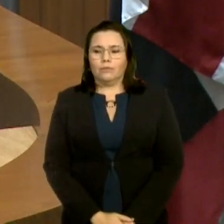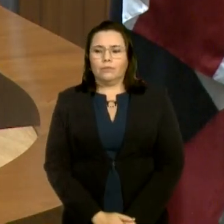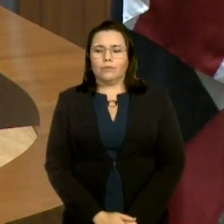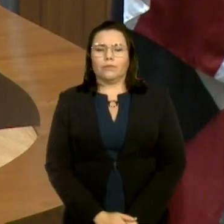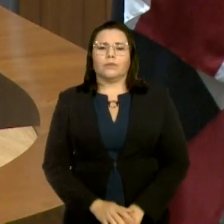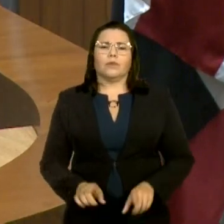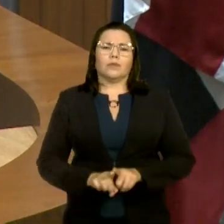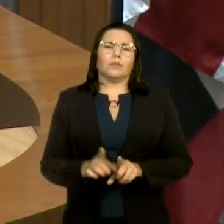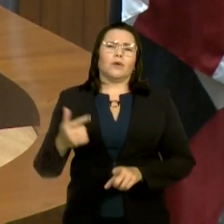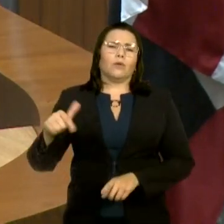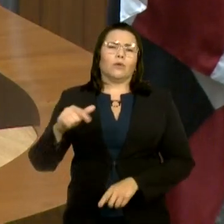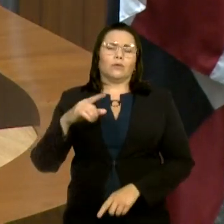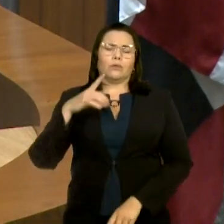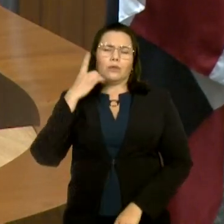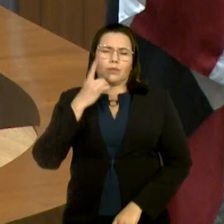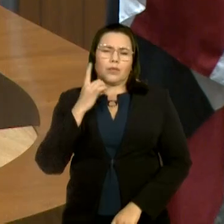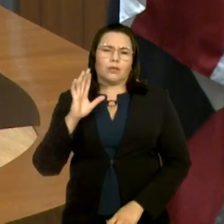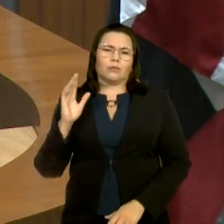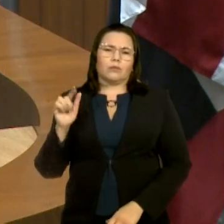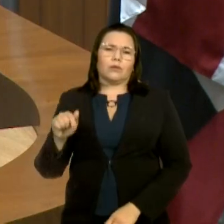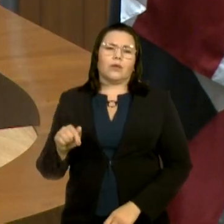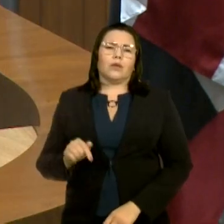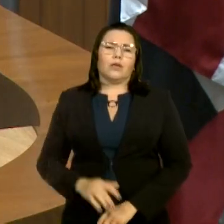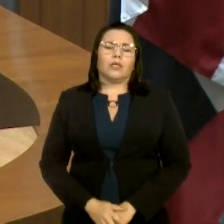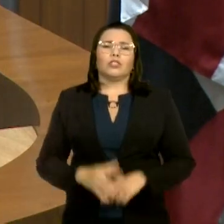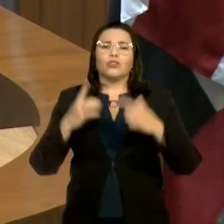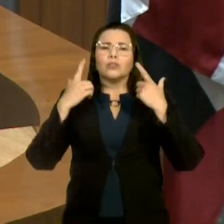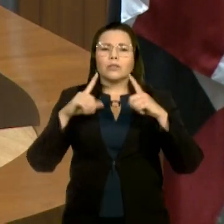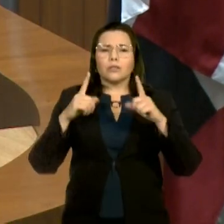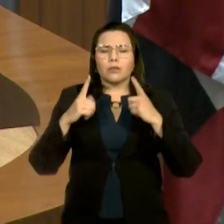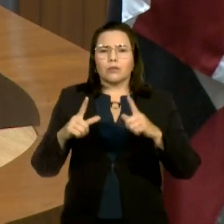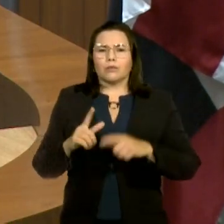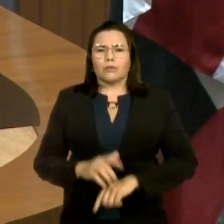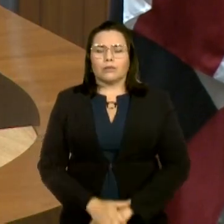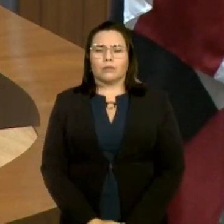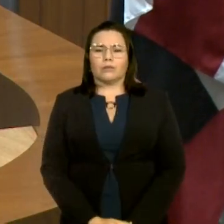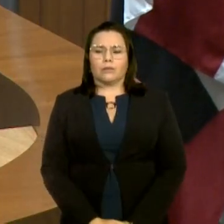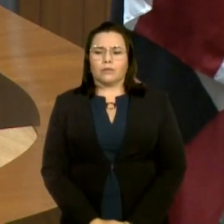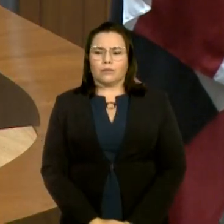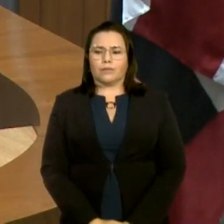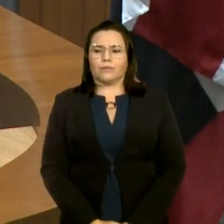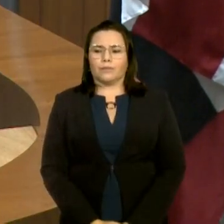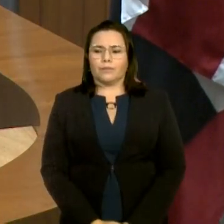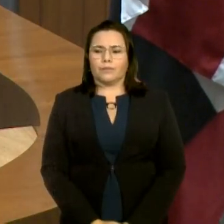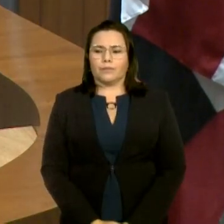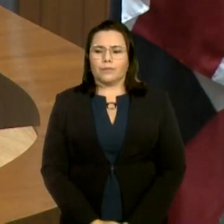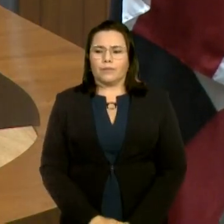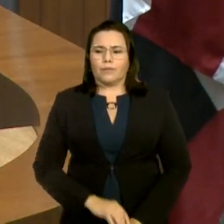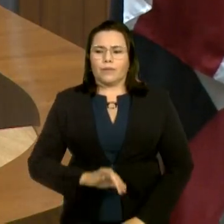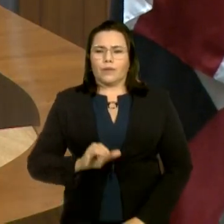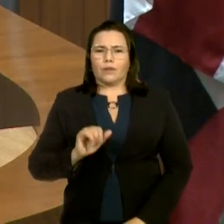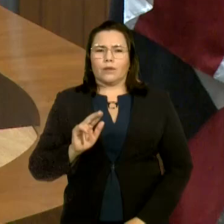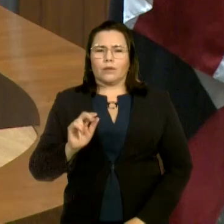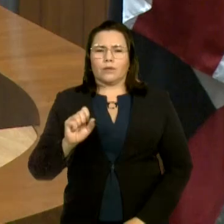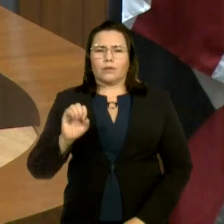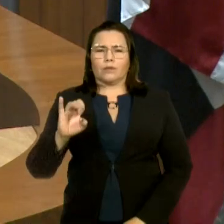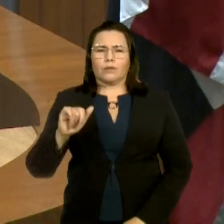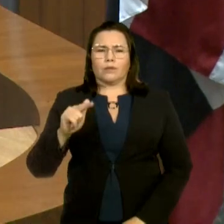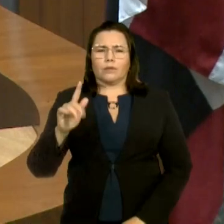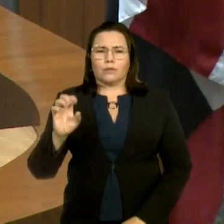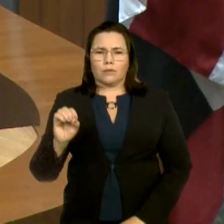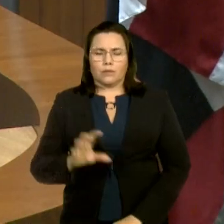missões que possam fazer um bom trabalho à frente dessas cidades cumprimento também aqueles